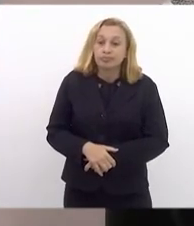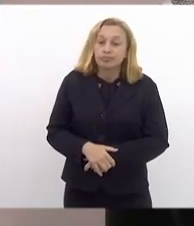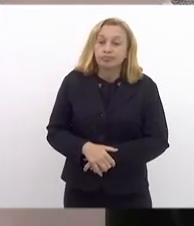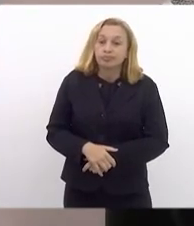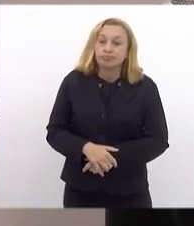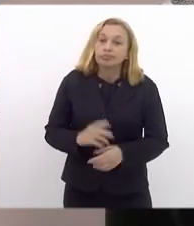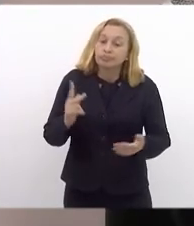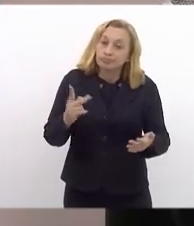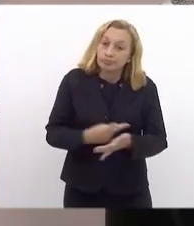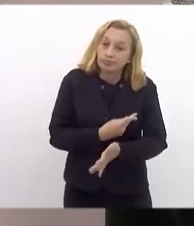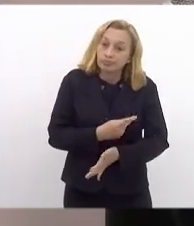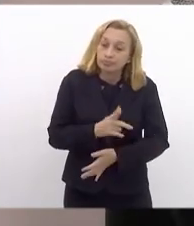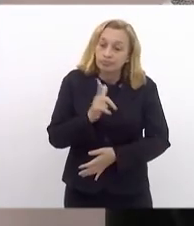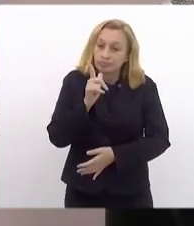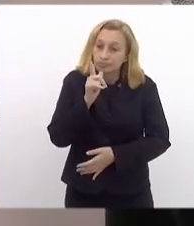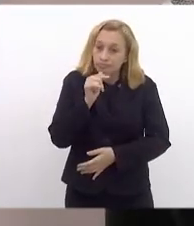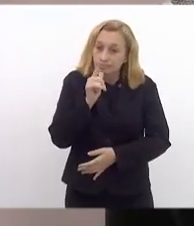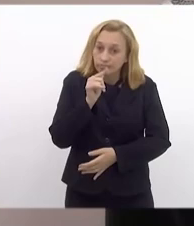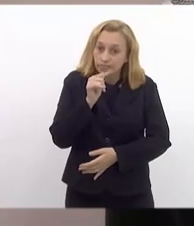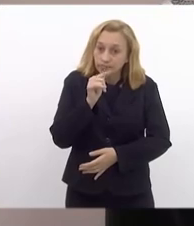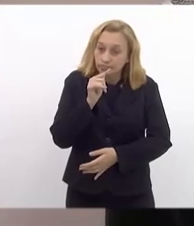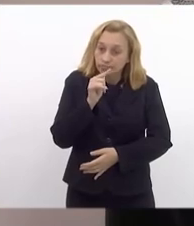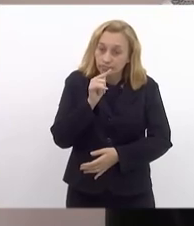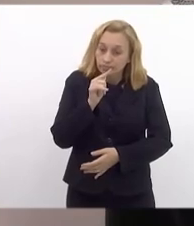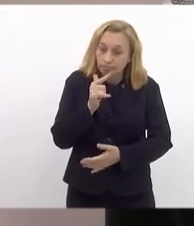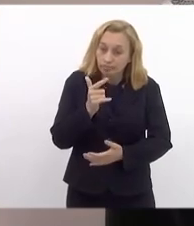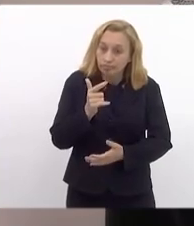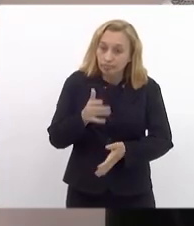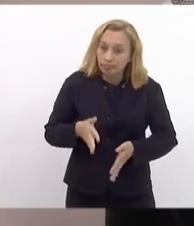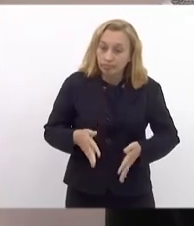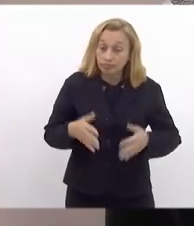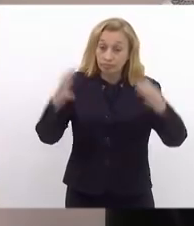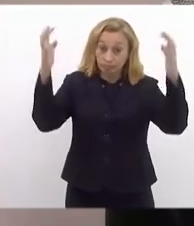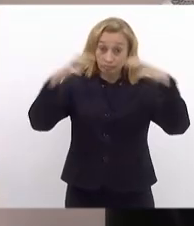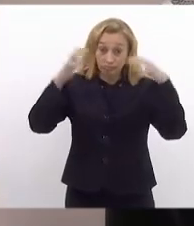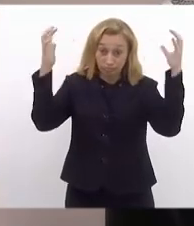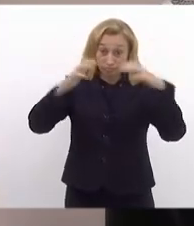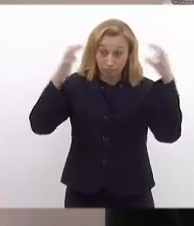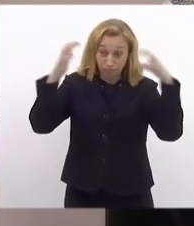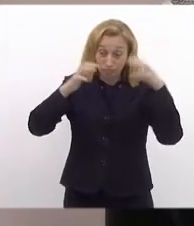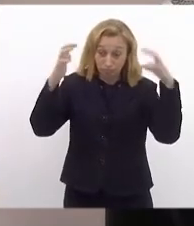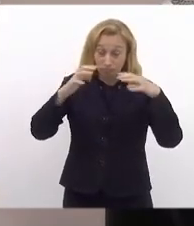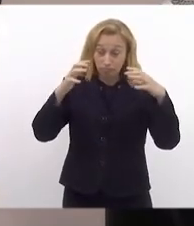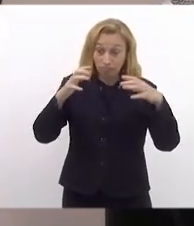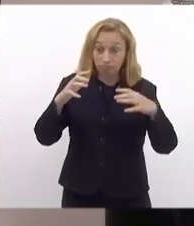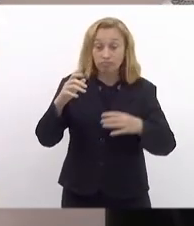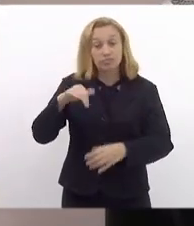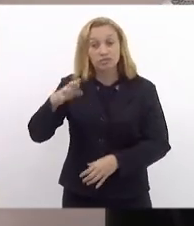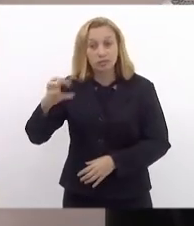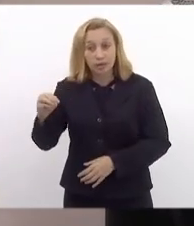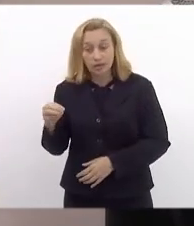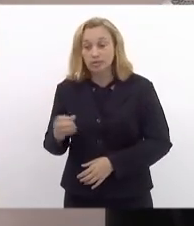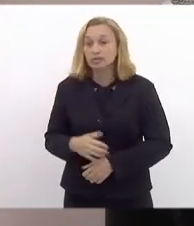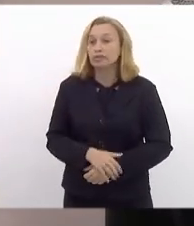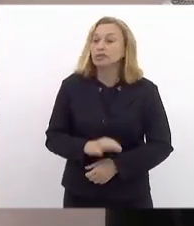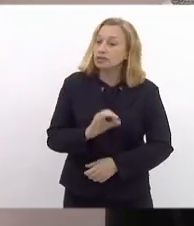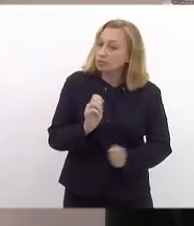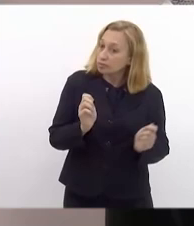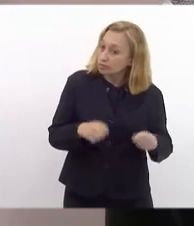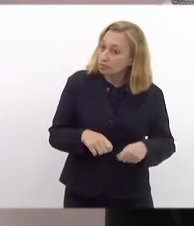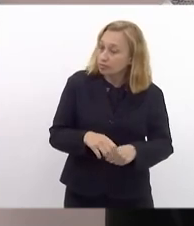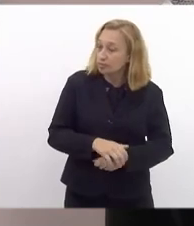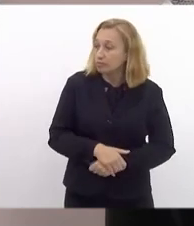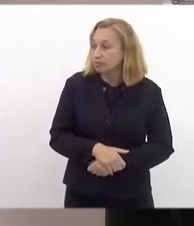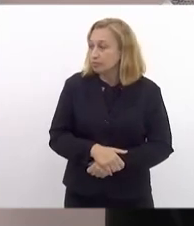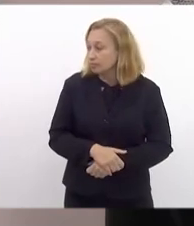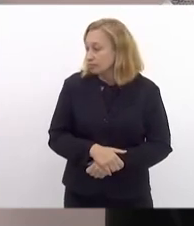acontecer as águas de massa já que foi cantada em prosa e verso Possivelmente vai